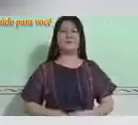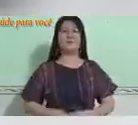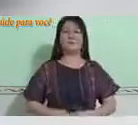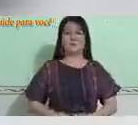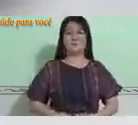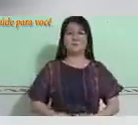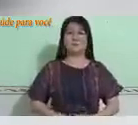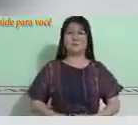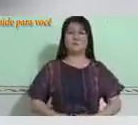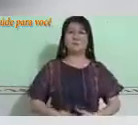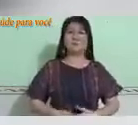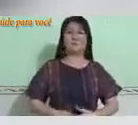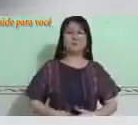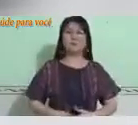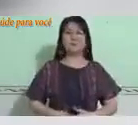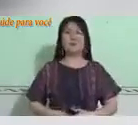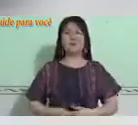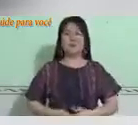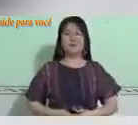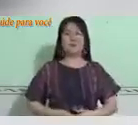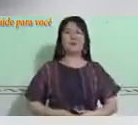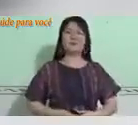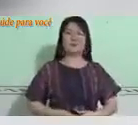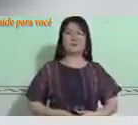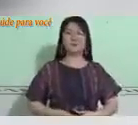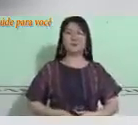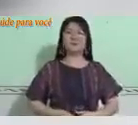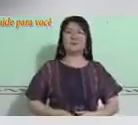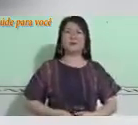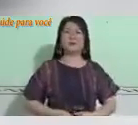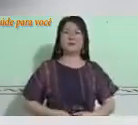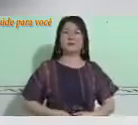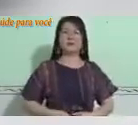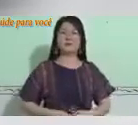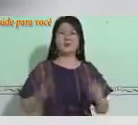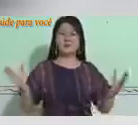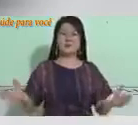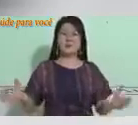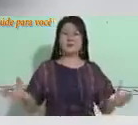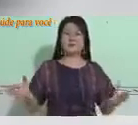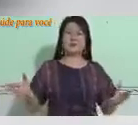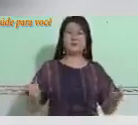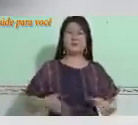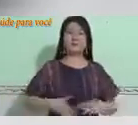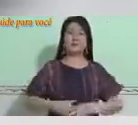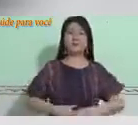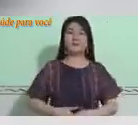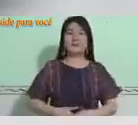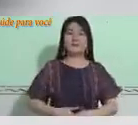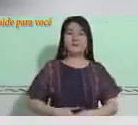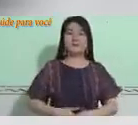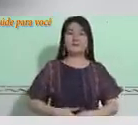Orquídea é uma inflamação dos testículos que pode ser provocada por vírus ou bactérias vírulas, sendo normalmente causada pelo vírus